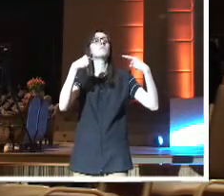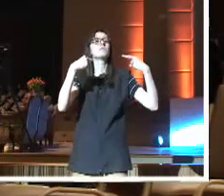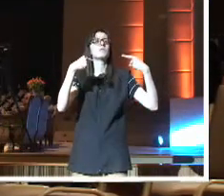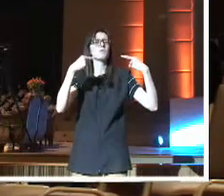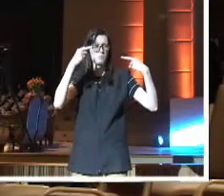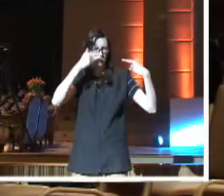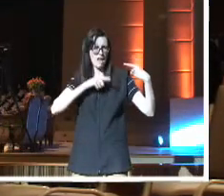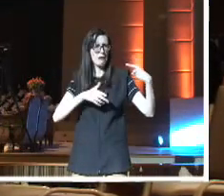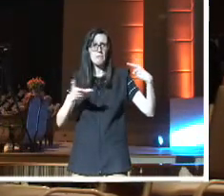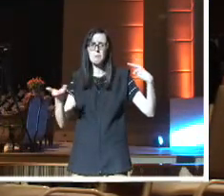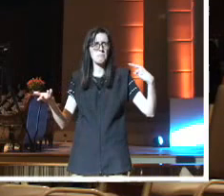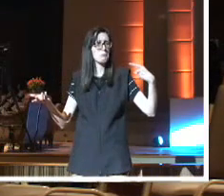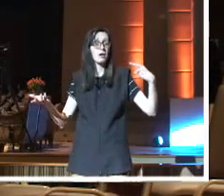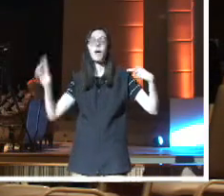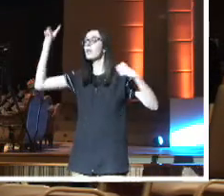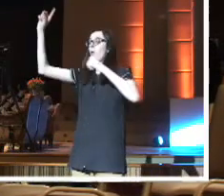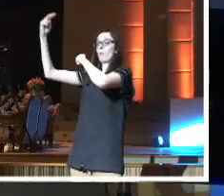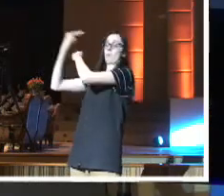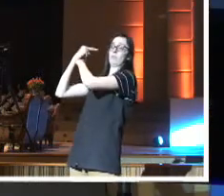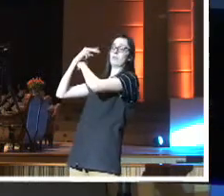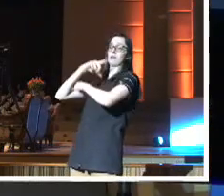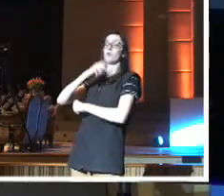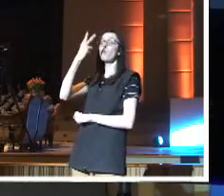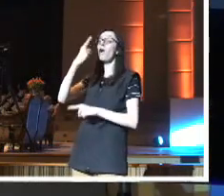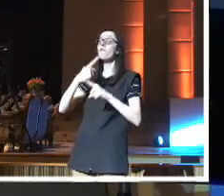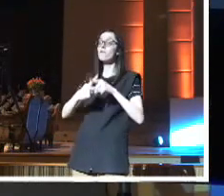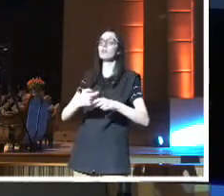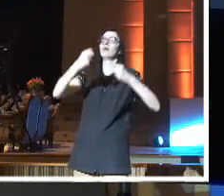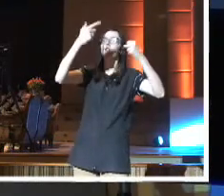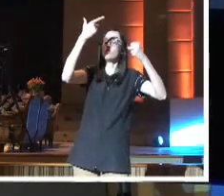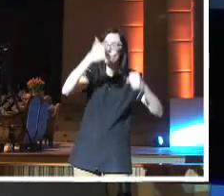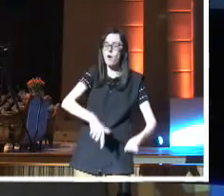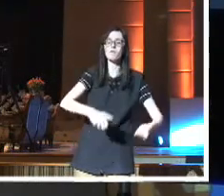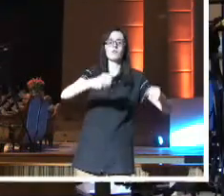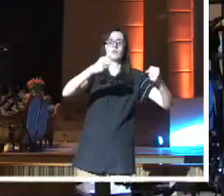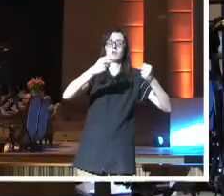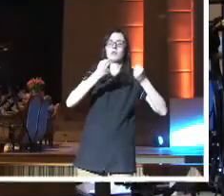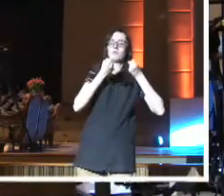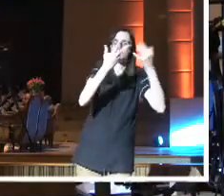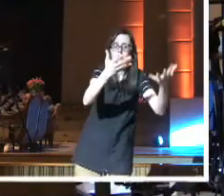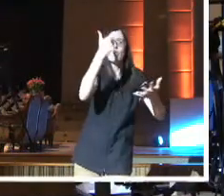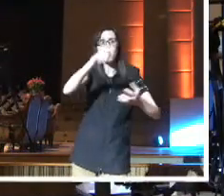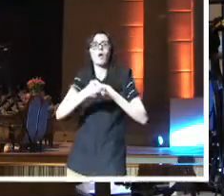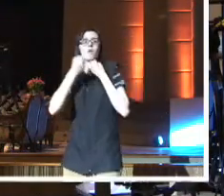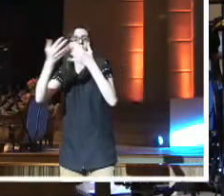de me destruir? É isso que ele vai afirmar duas vezes aqui no Salmo 56.